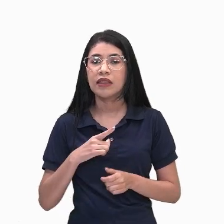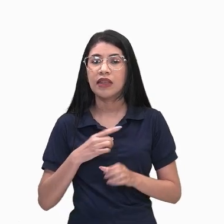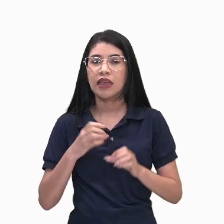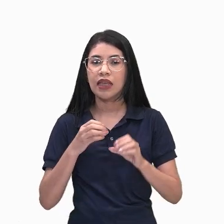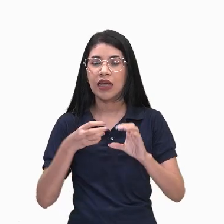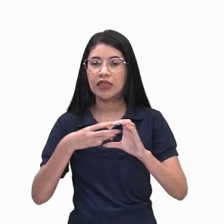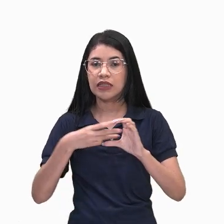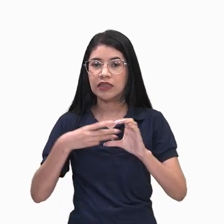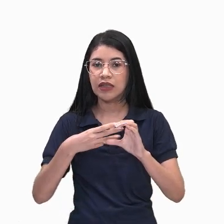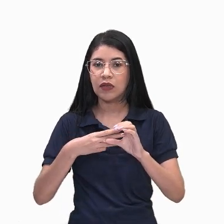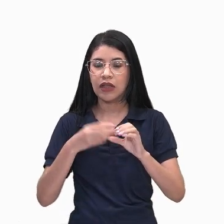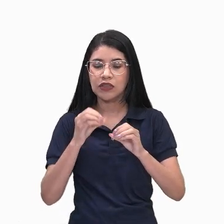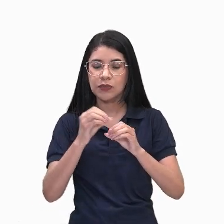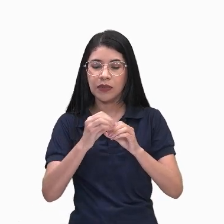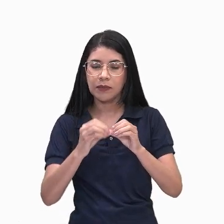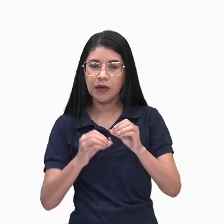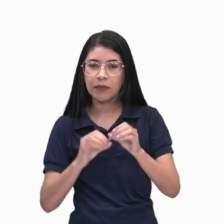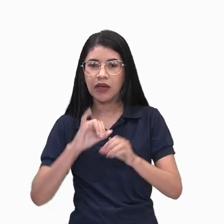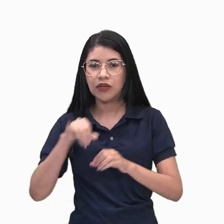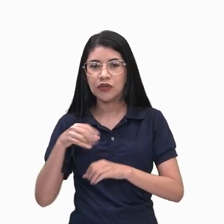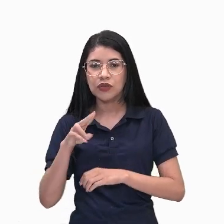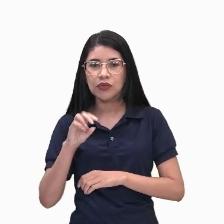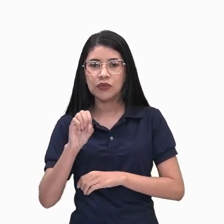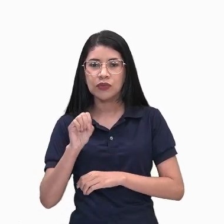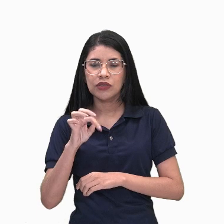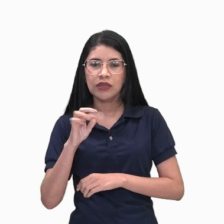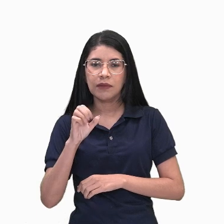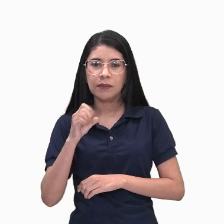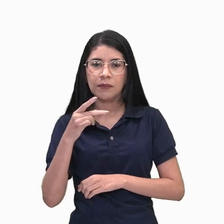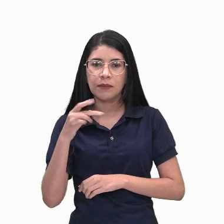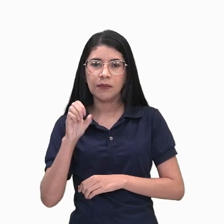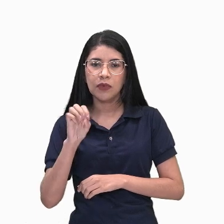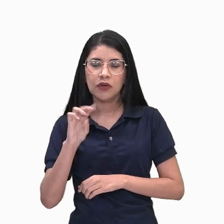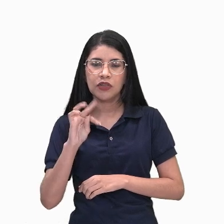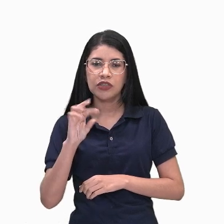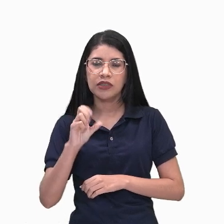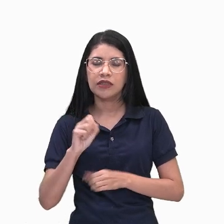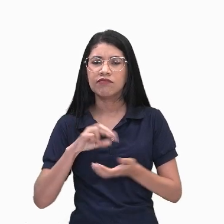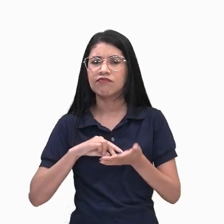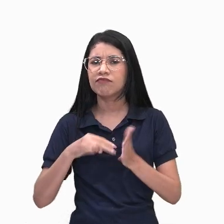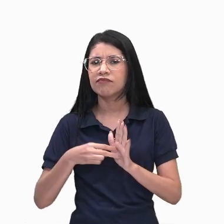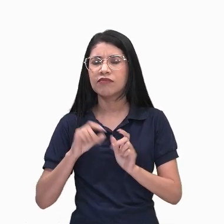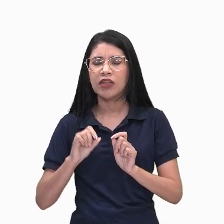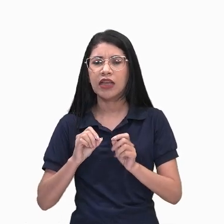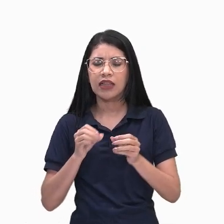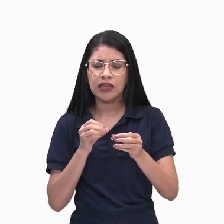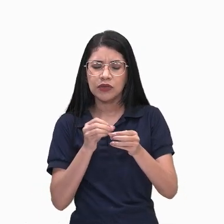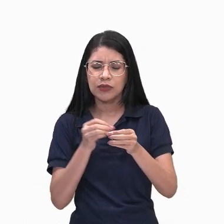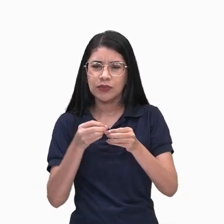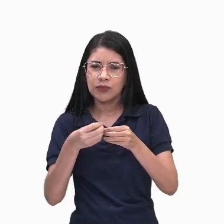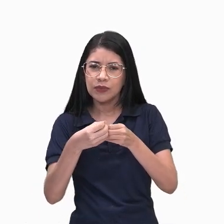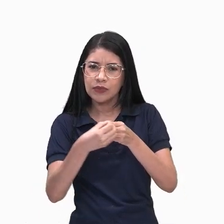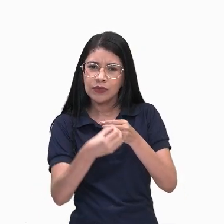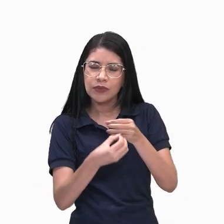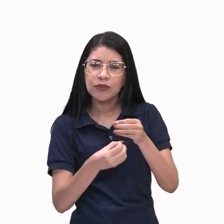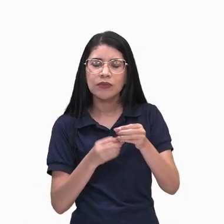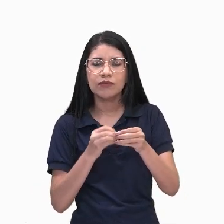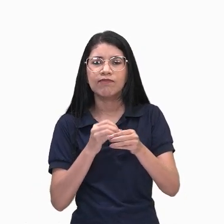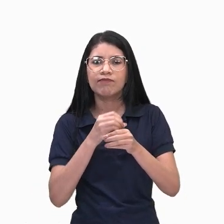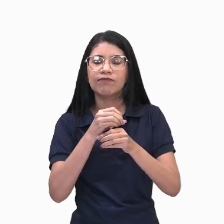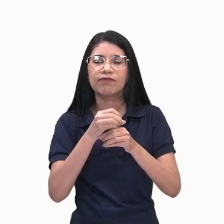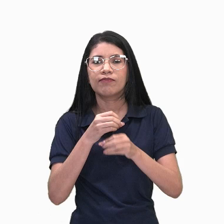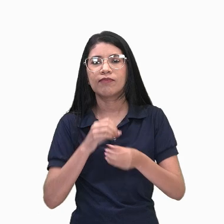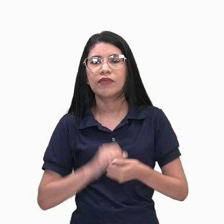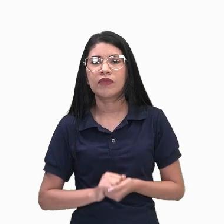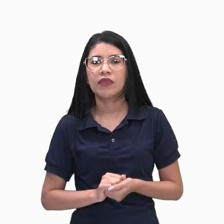células justapostas. O que isso quer dizer? Que elas estão postas juntinhos uma da outra, né? Então,